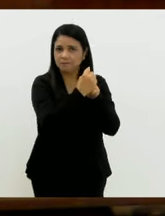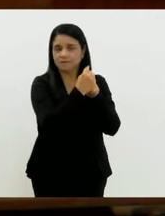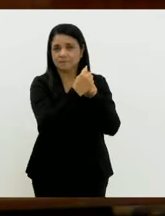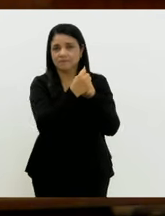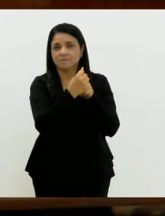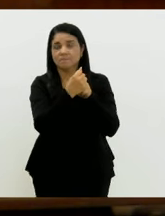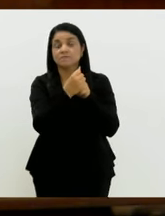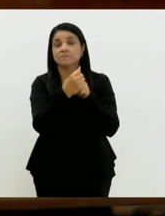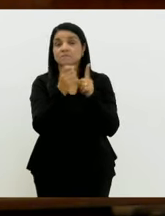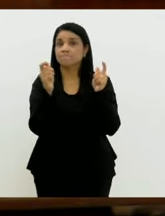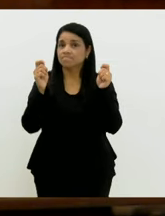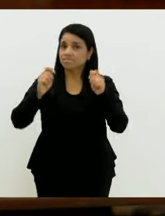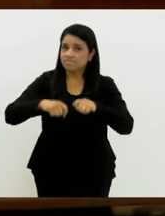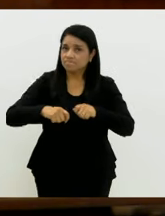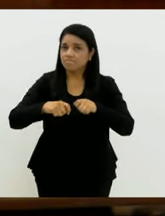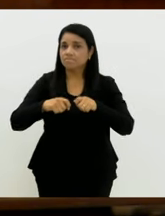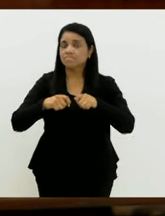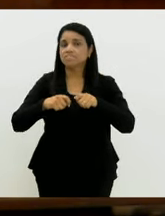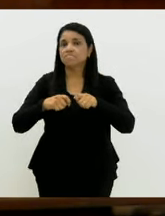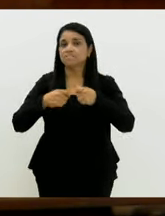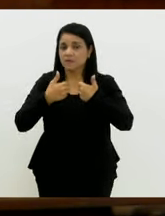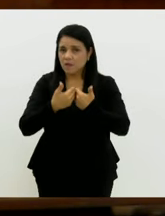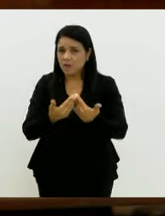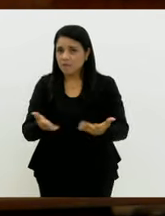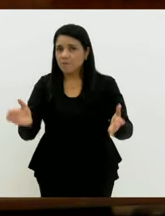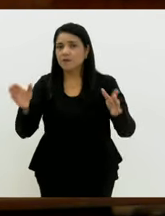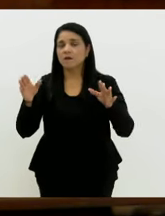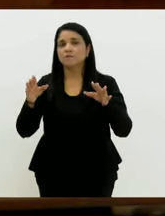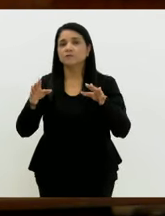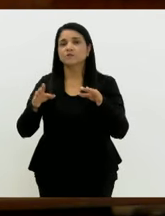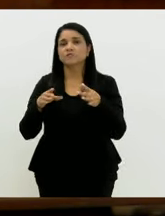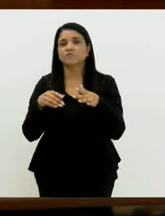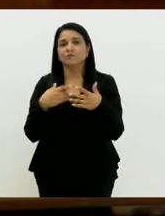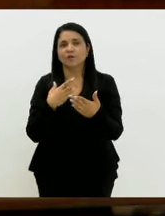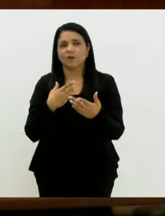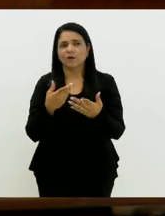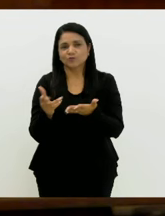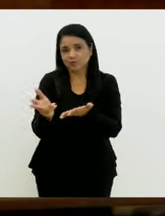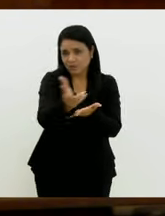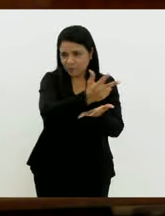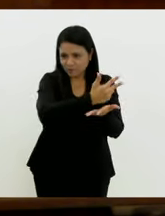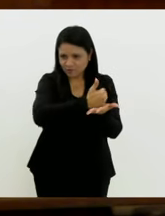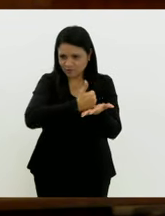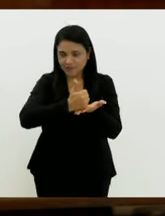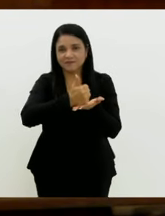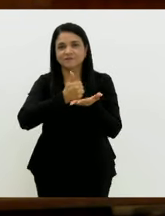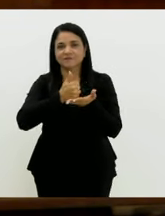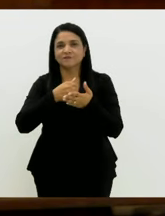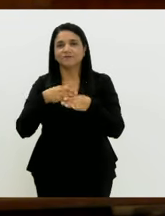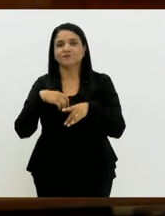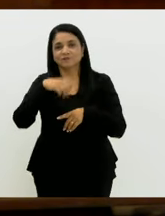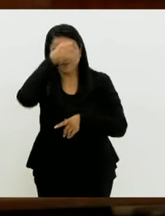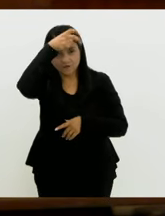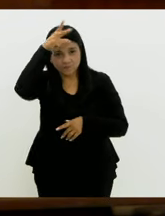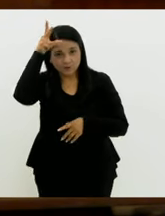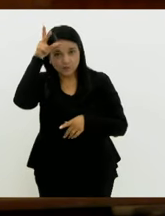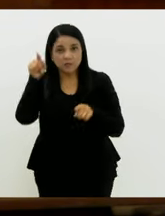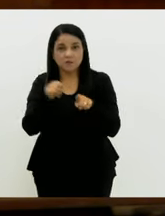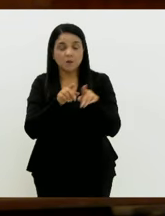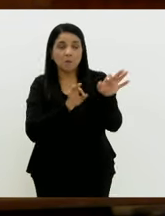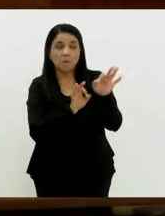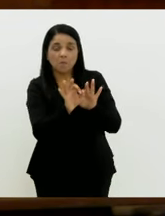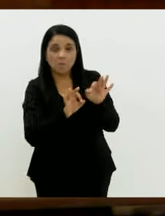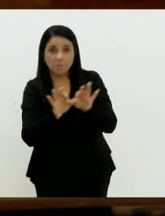Dessa forma, ampliamos o tratamento especial tributário dos municípios e também criamos o Plano Estadual de